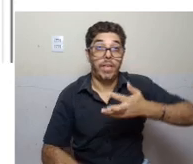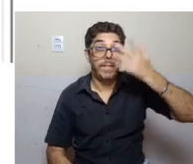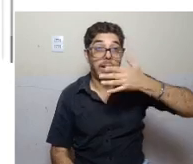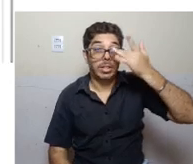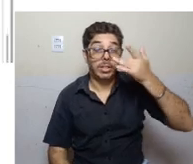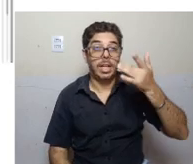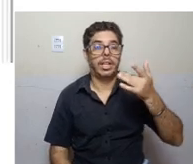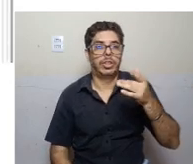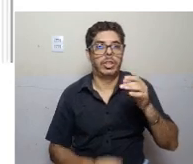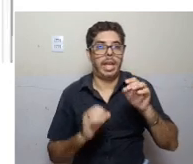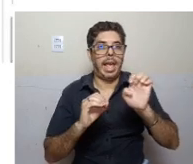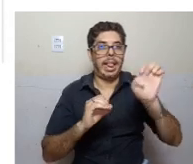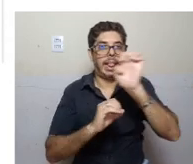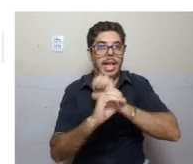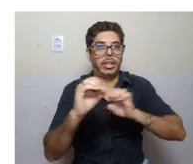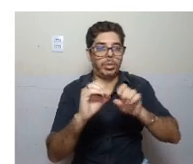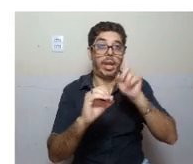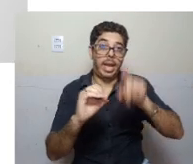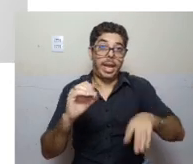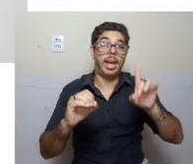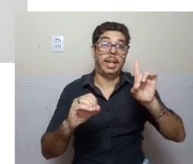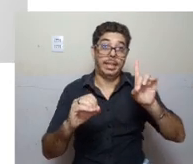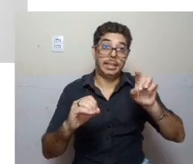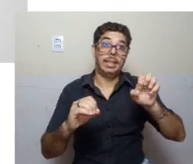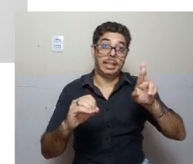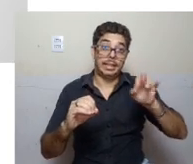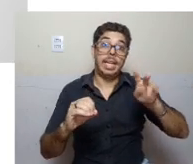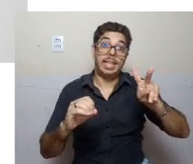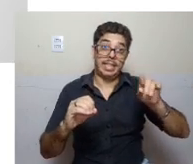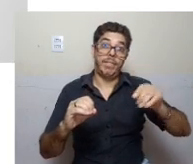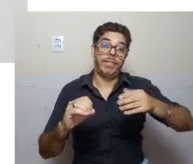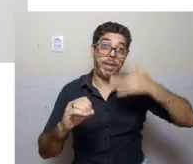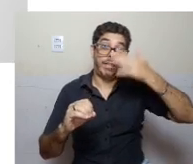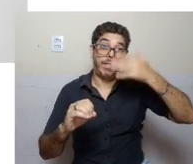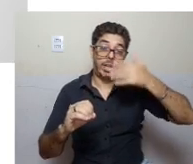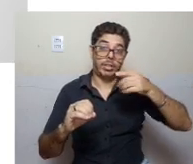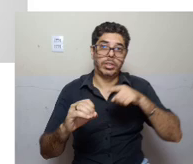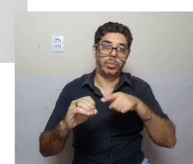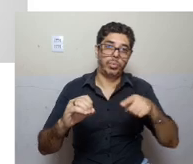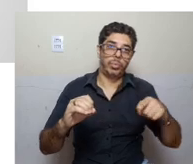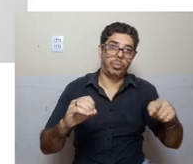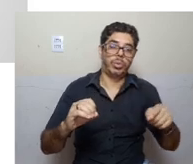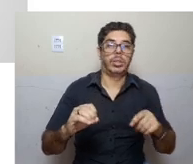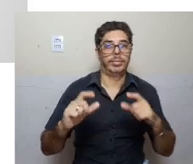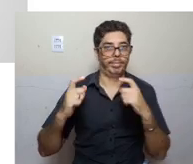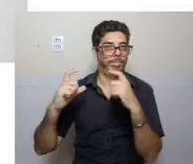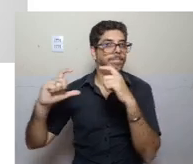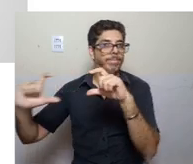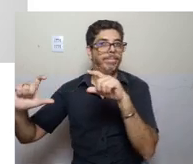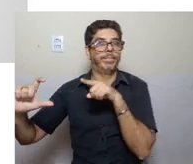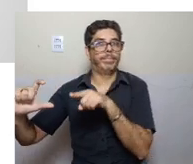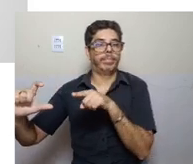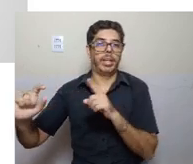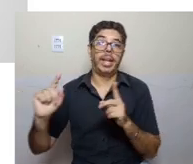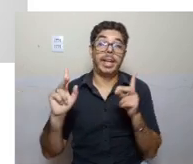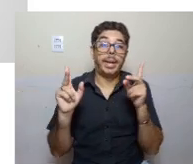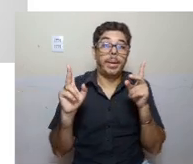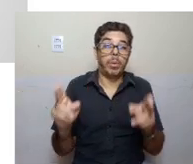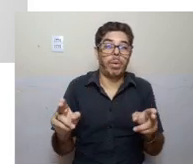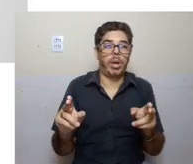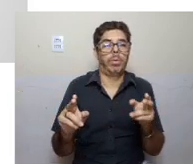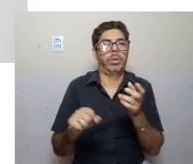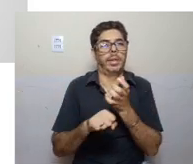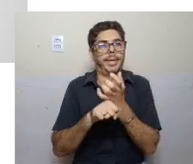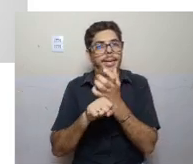no fio condutor é a sua velocidade de deriva, de forma que a força magnética sobre um único elétron será proporcional à